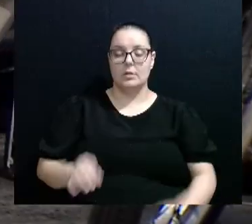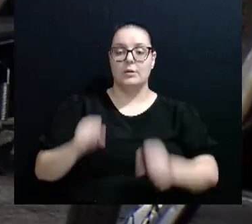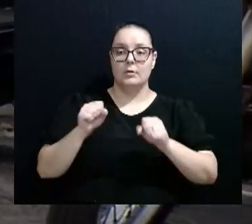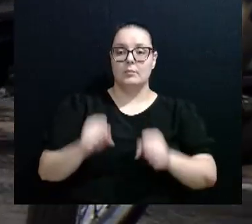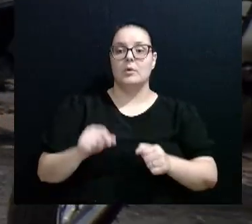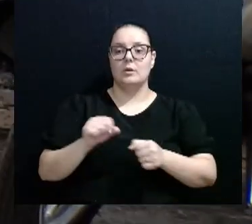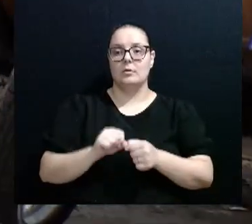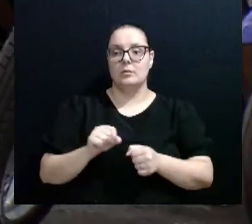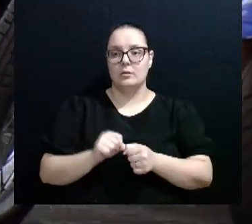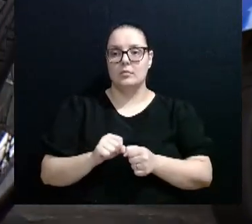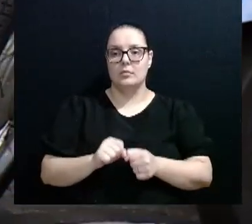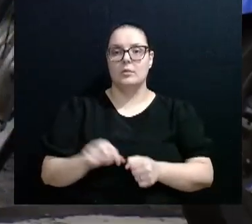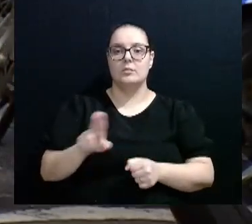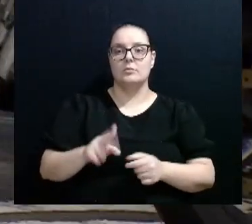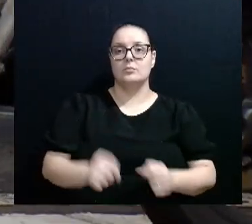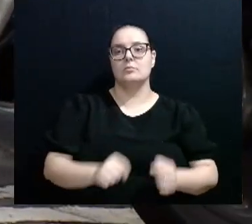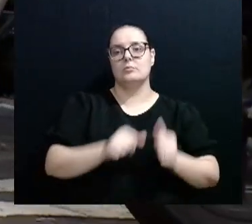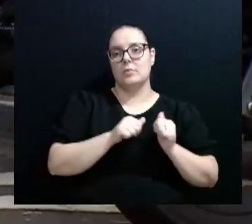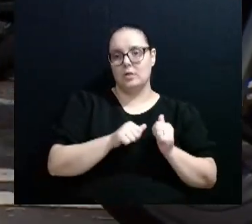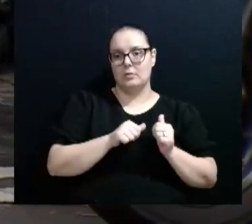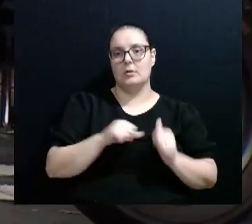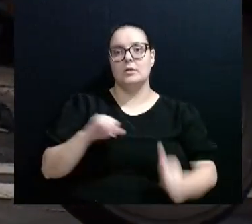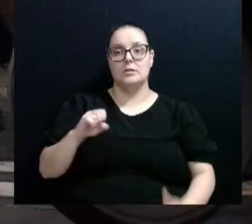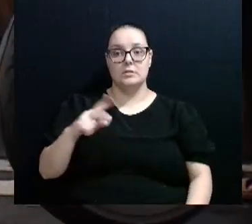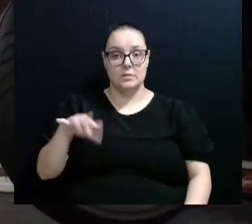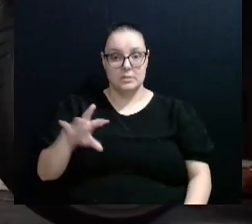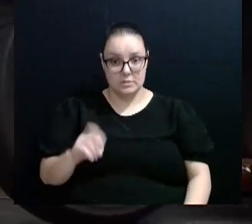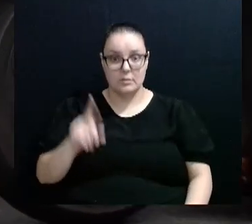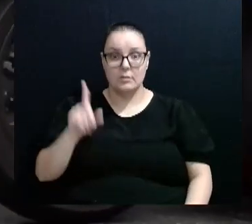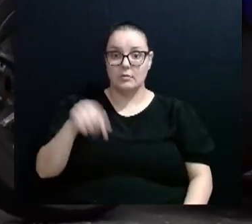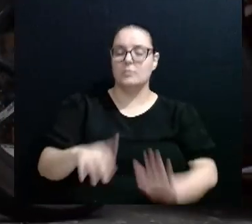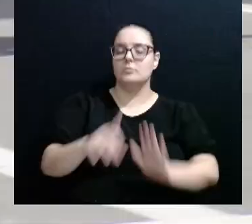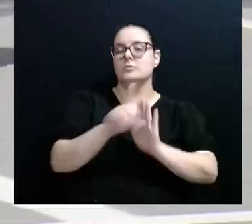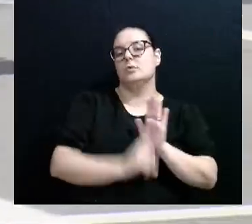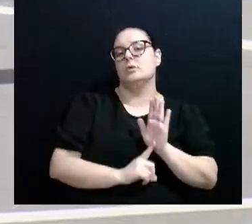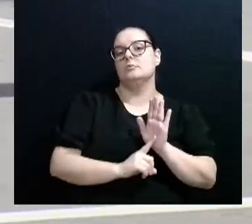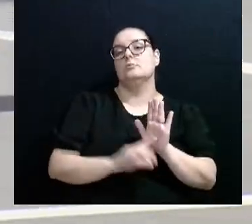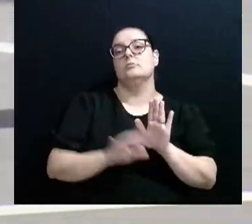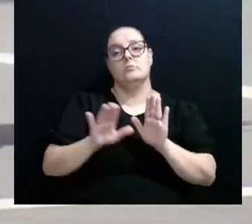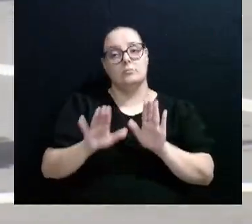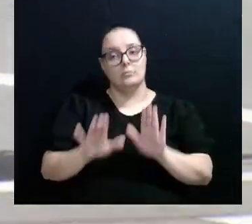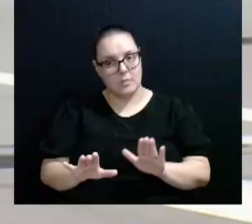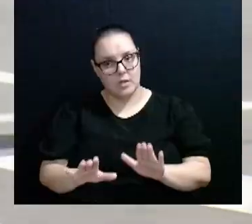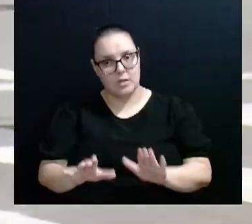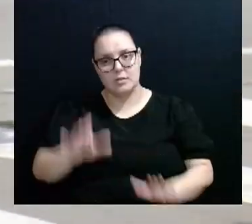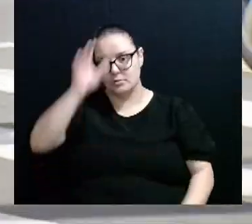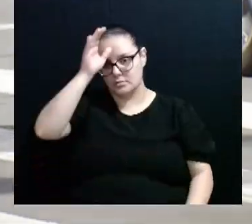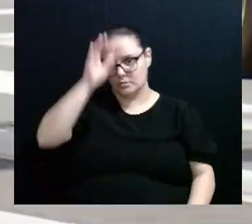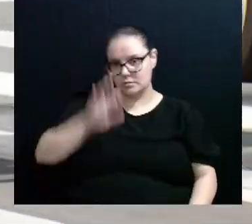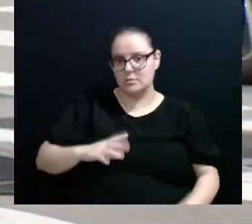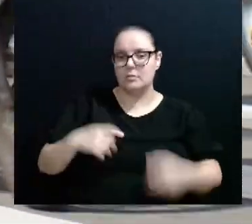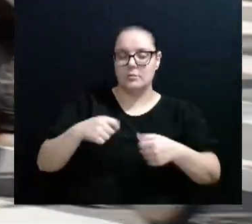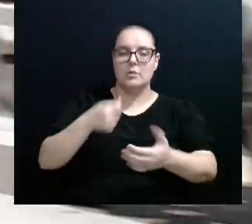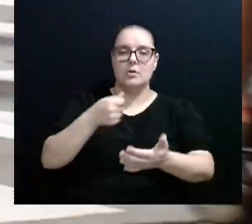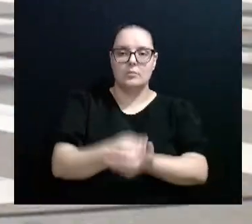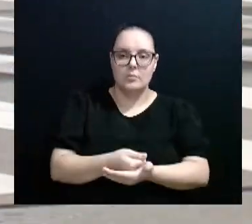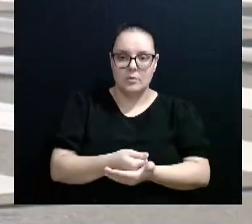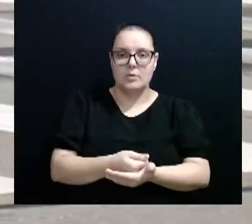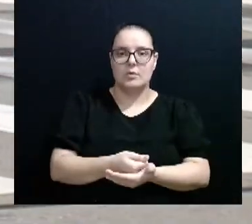benefício. A isenção é um direito. Entretanto, o cidadão precisa cumprir com as obrigações